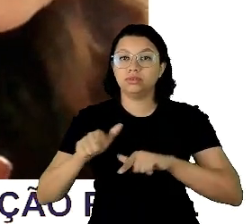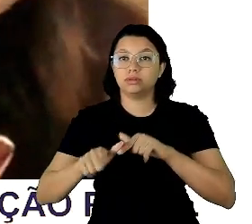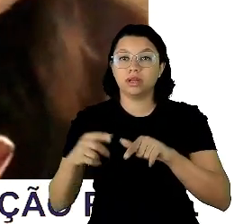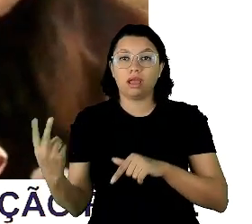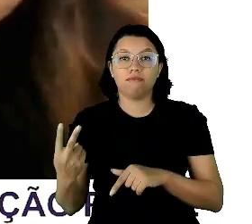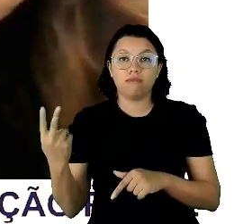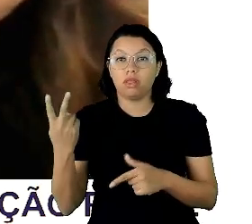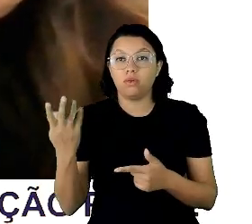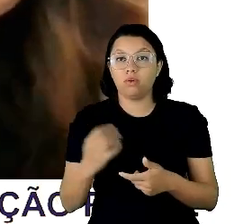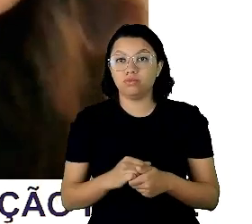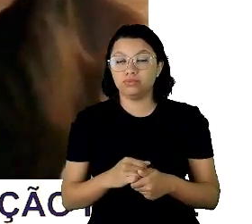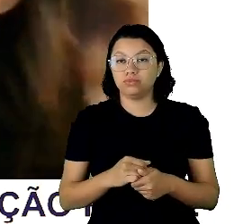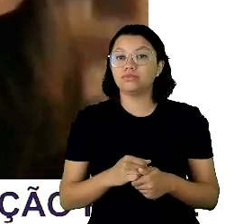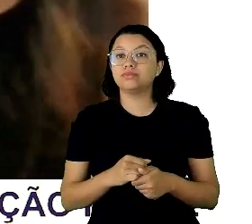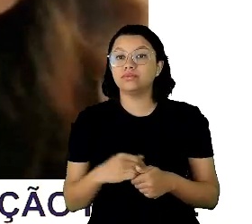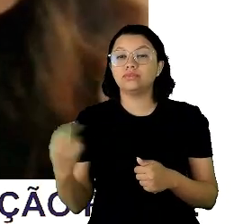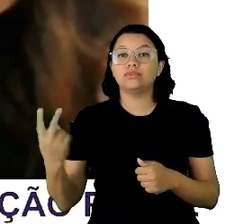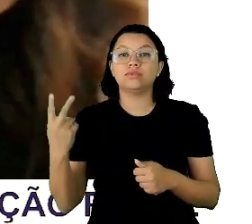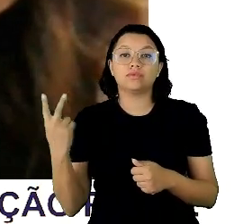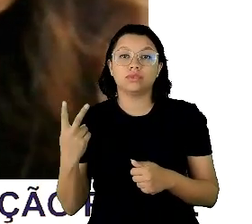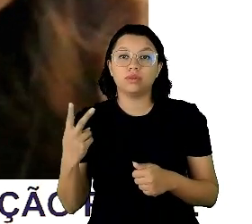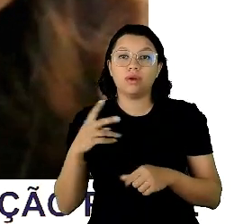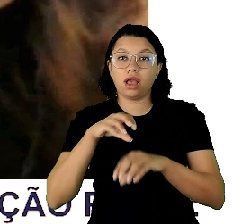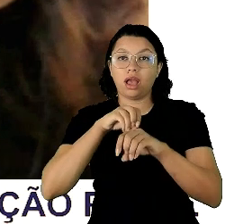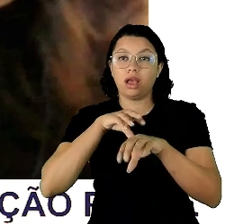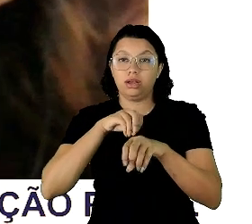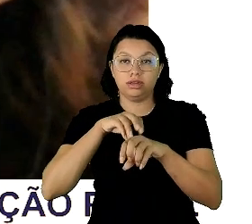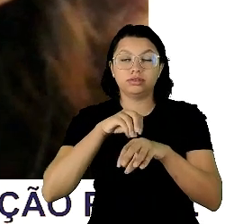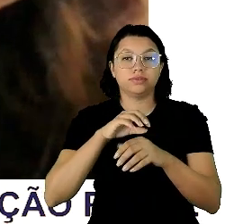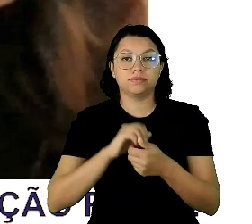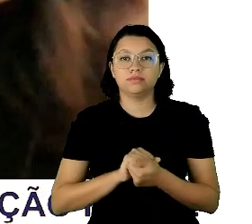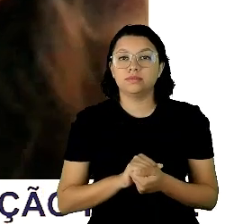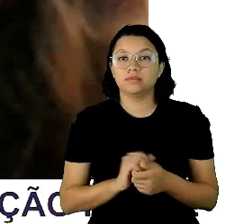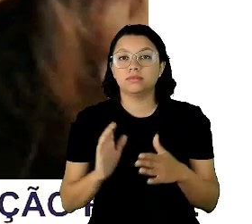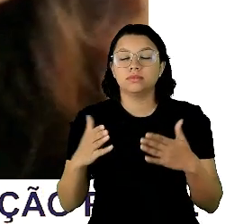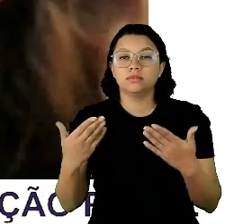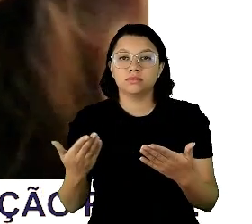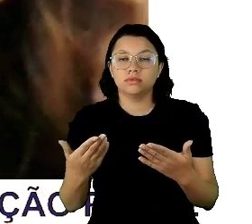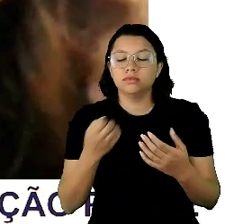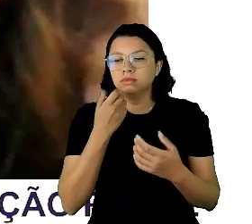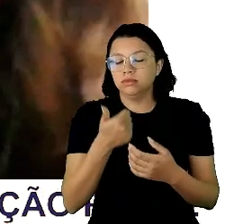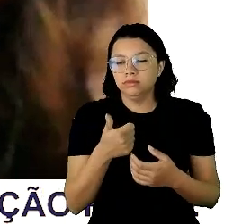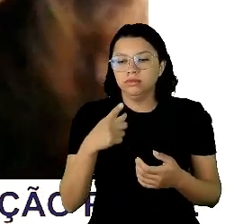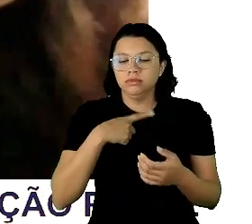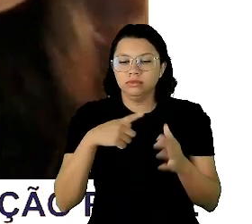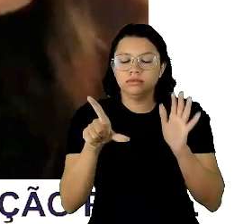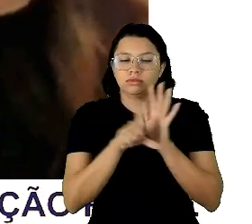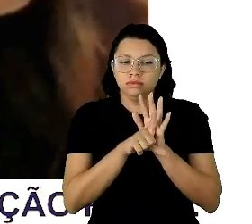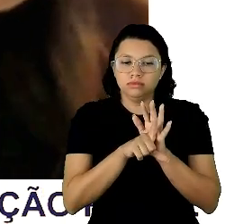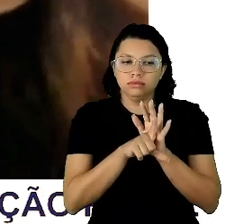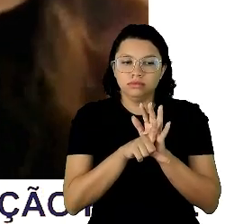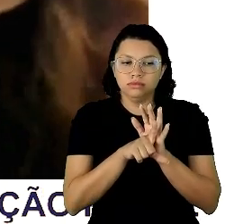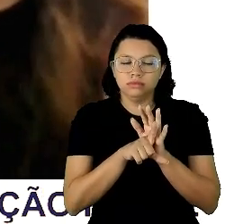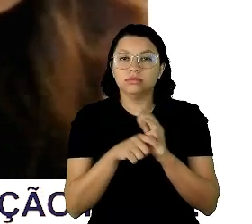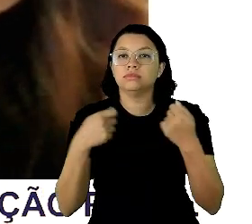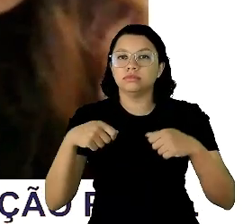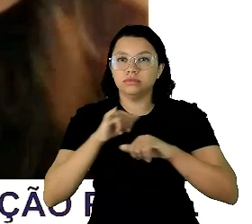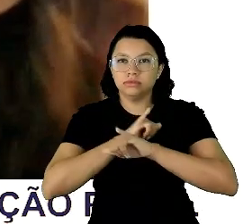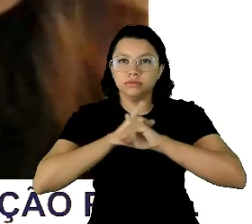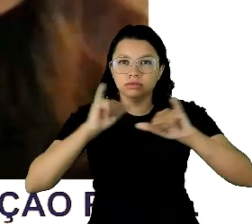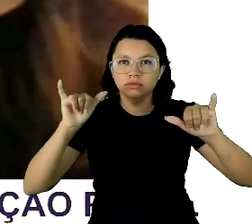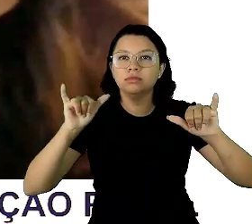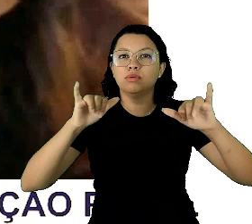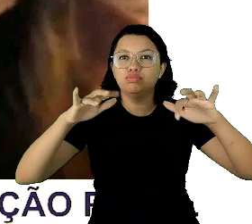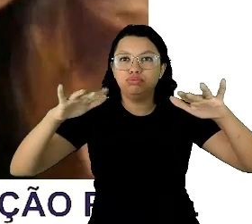valores para educar. Então, tudo bem, a gente tem a lei penal? Tem a lei penal. A gente tem que divulgar essa lei? Tem que divulgar essa